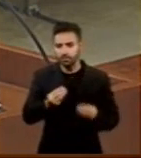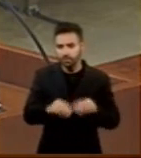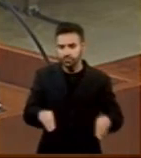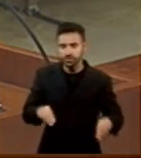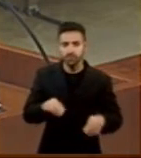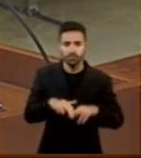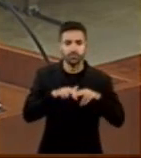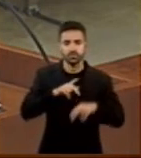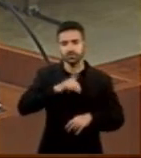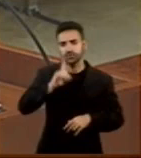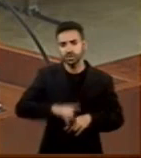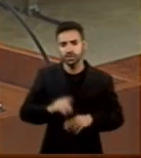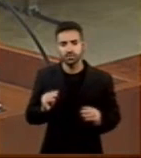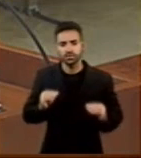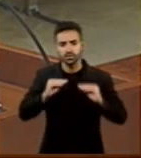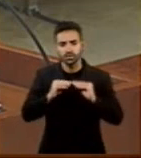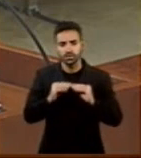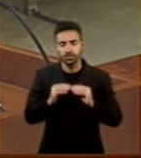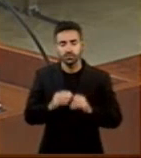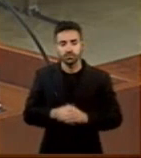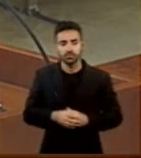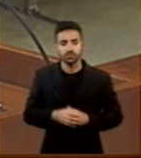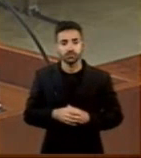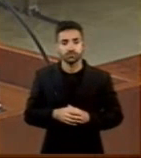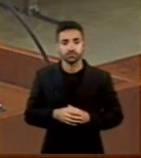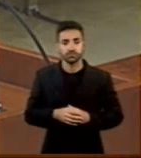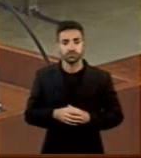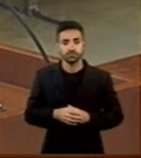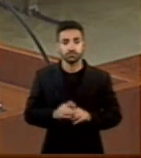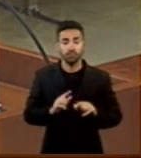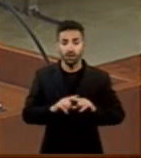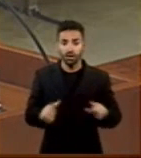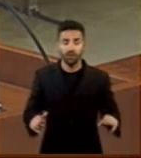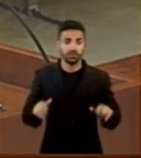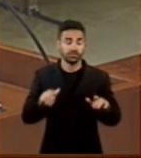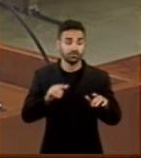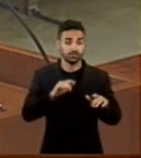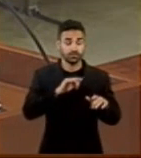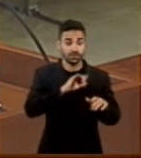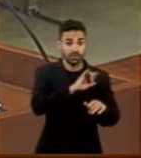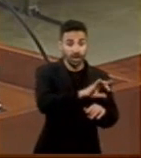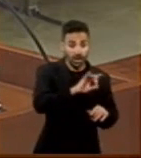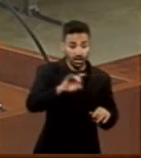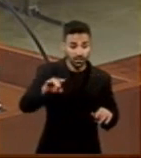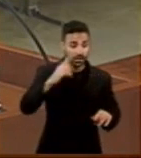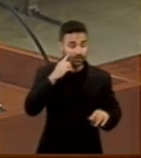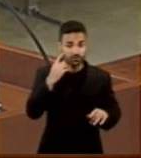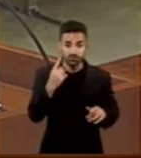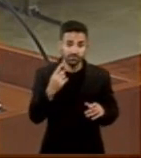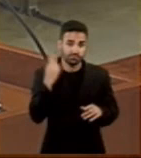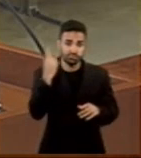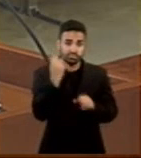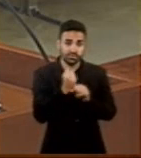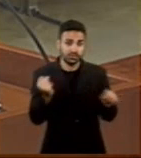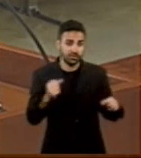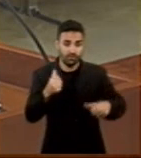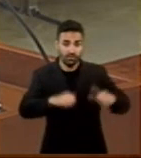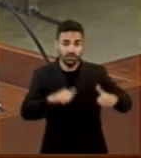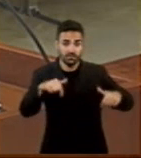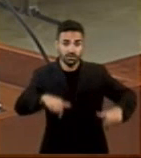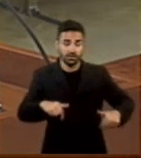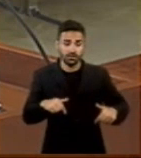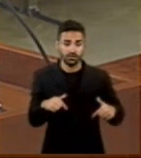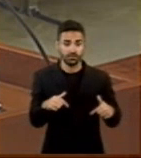direito adicional. Veja que as situações fáticas não podem ser analisadas por esta Corte e também nós não estamos aqui dizendo que elas